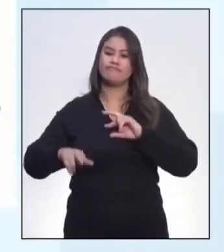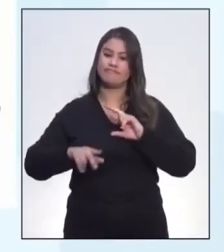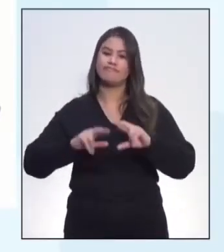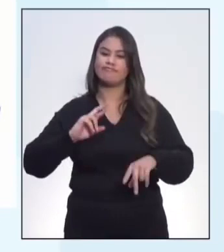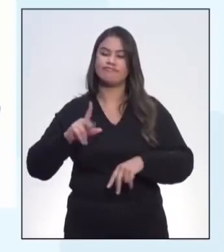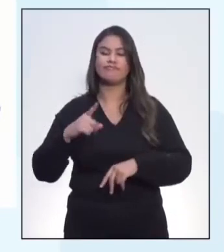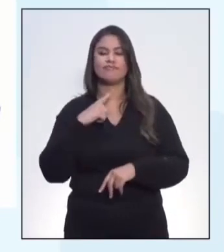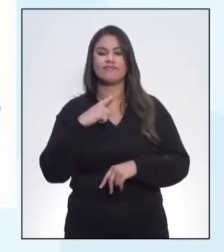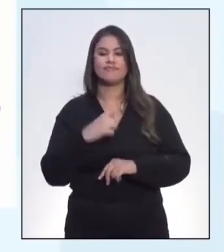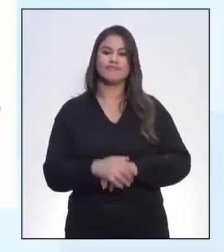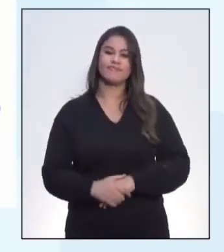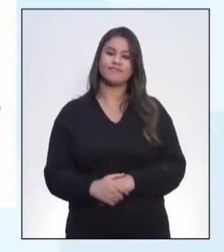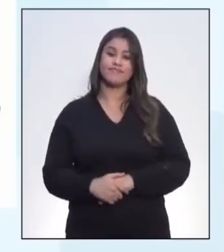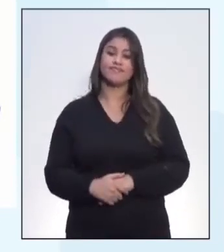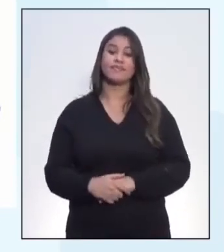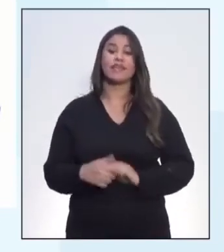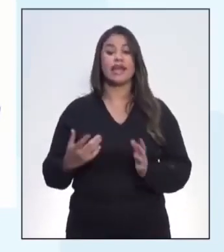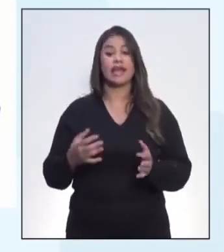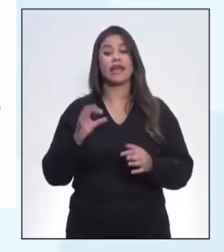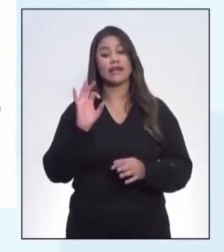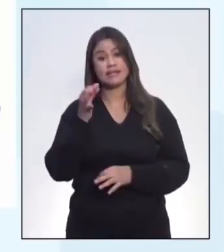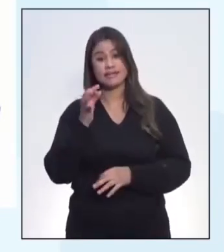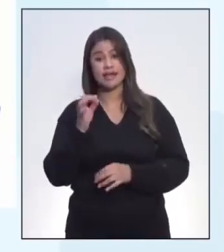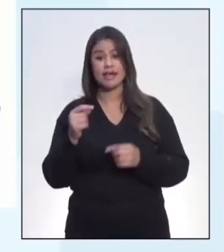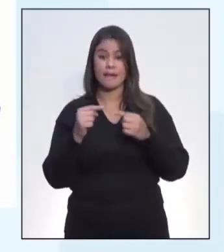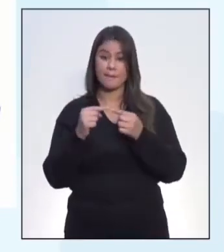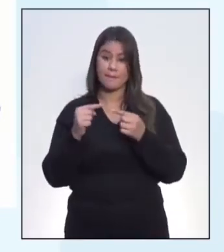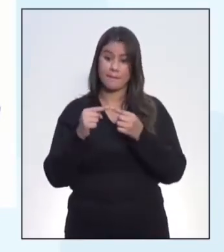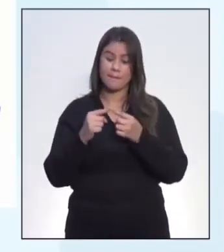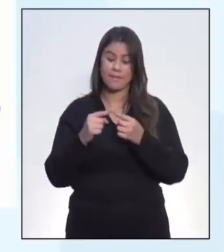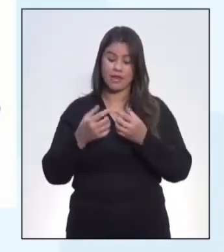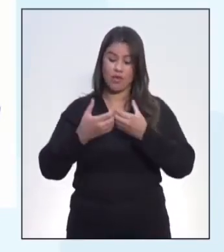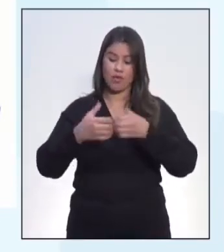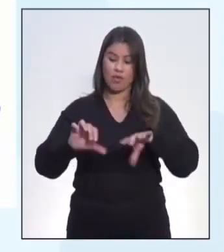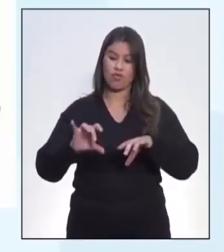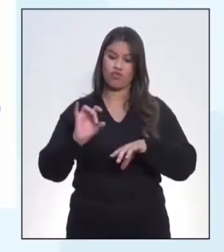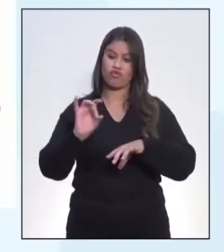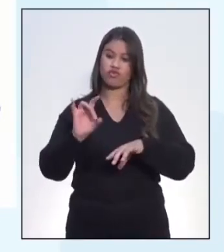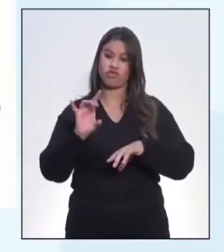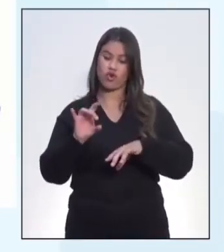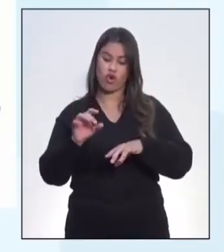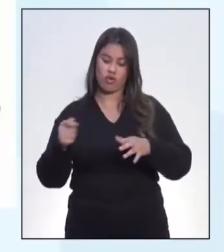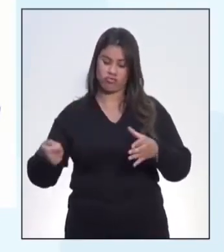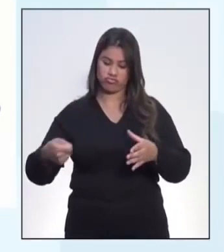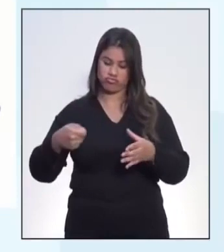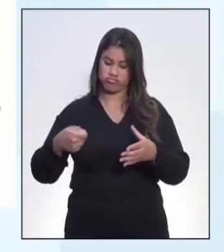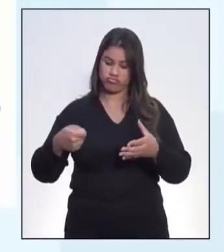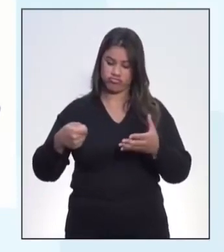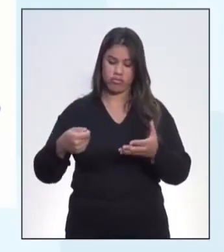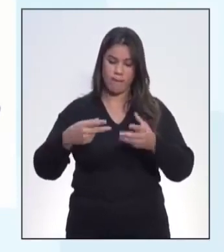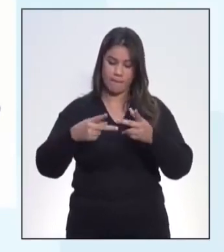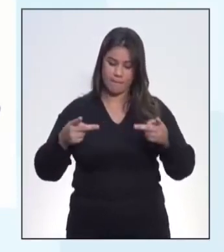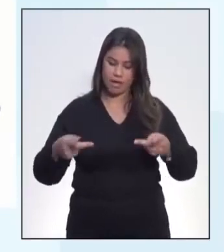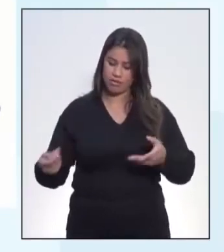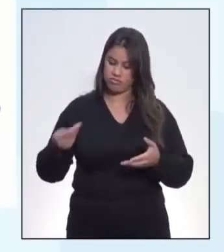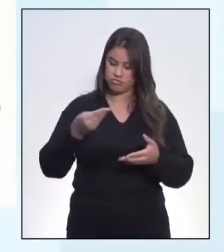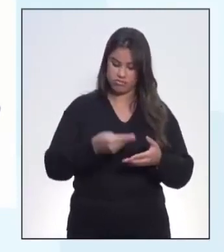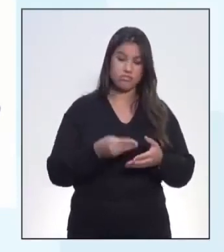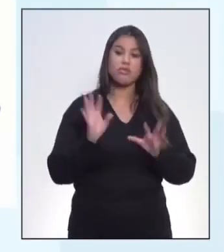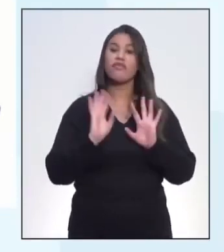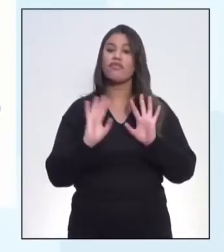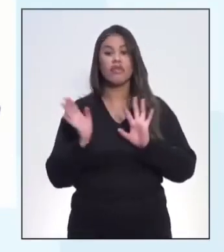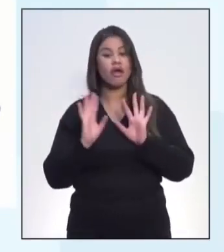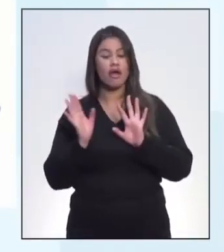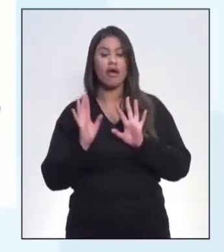Esse consumo de ovos, não necessariamente ele está aquele ovinho frito que você coloca lá no seu almoço ou qualquer outra situação, né? Ele está em